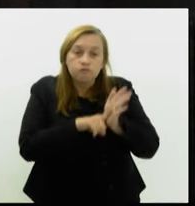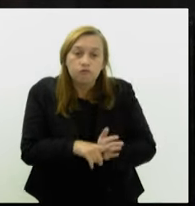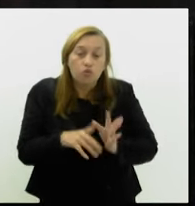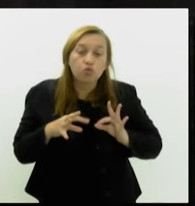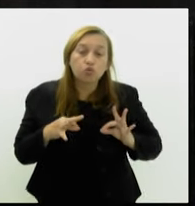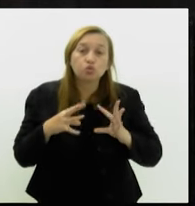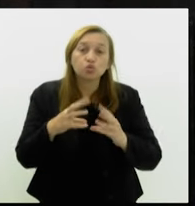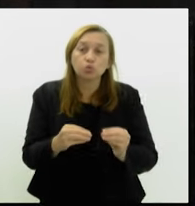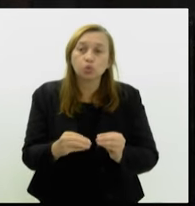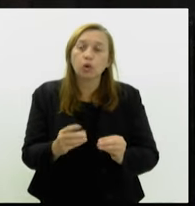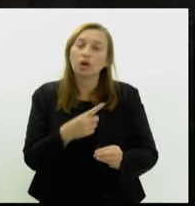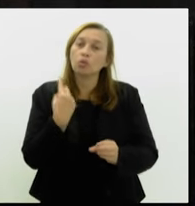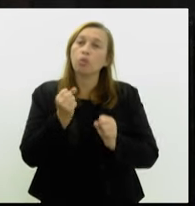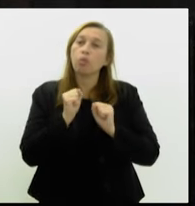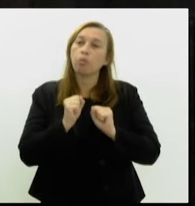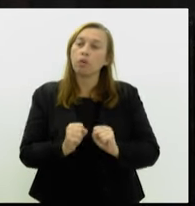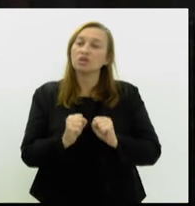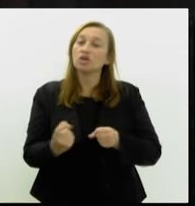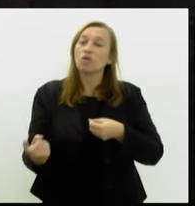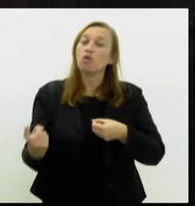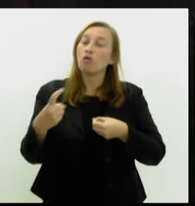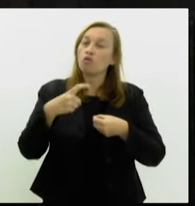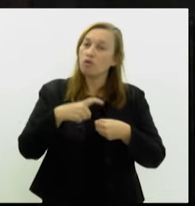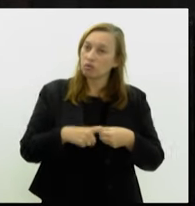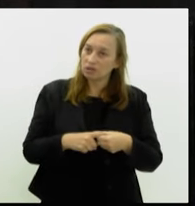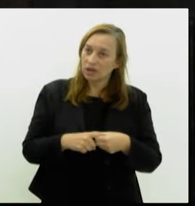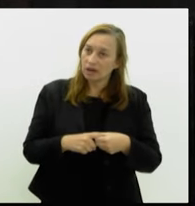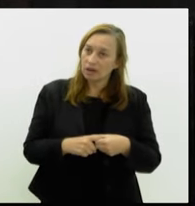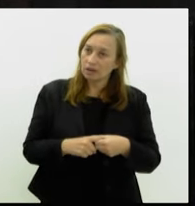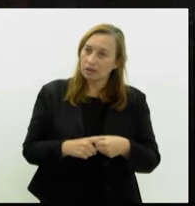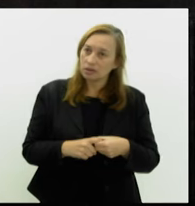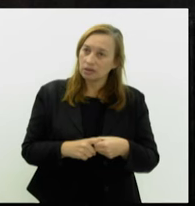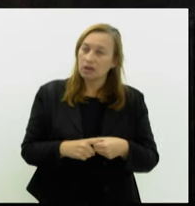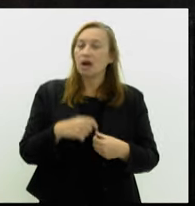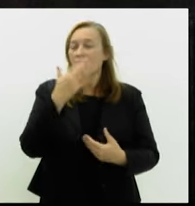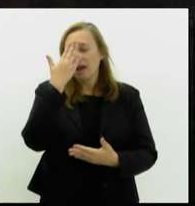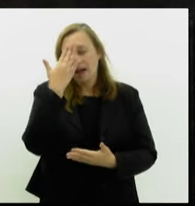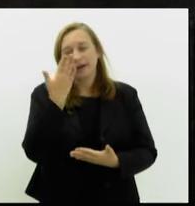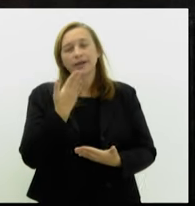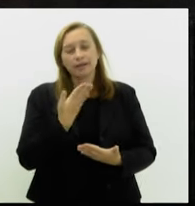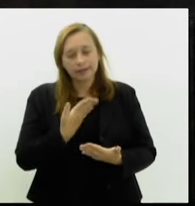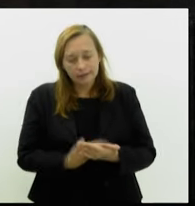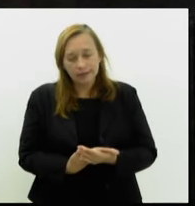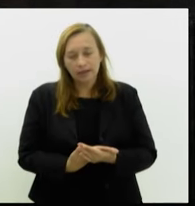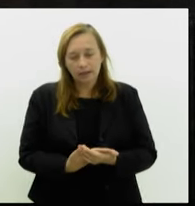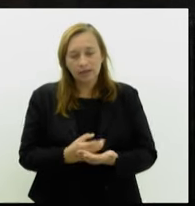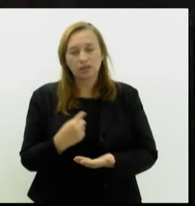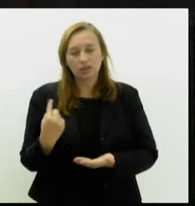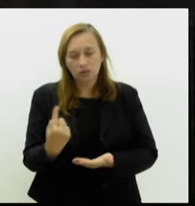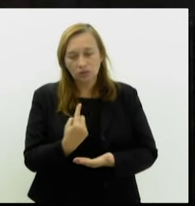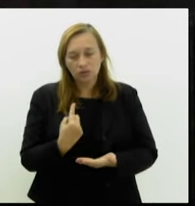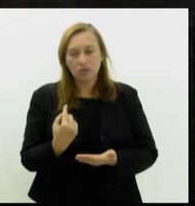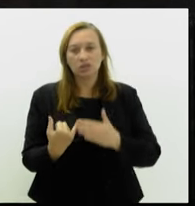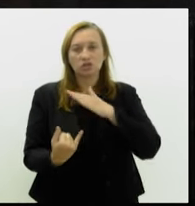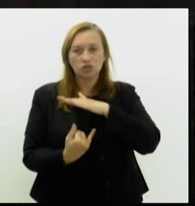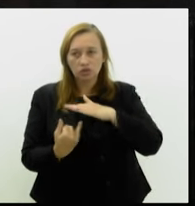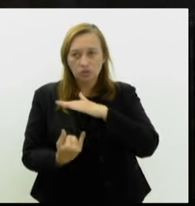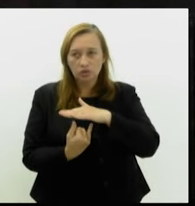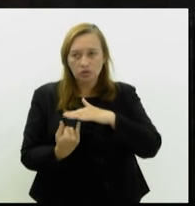gente possa voltar a confiar em nossas